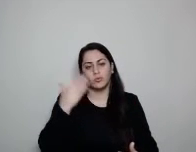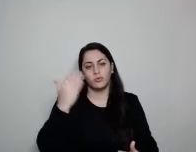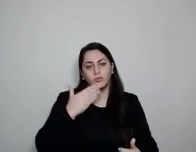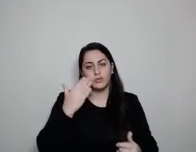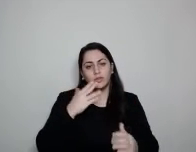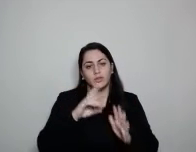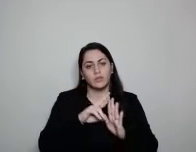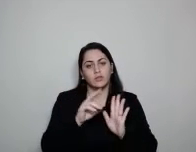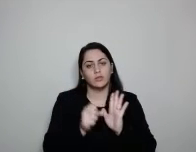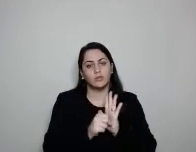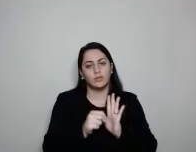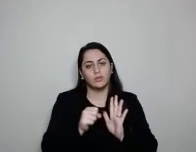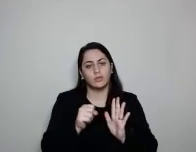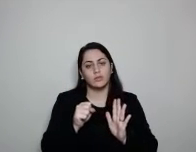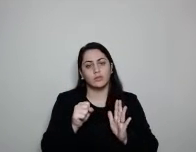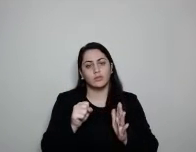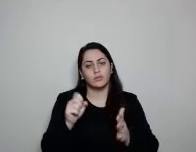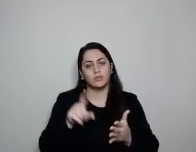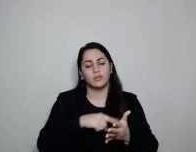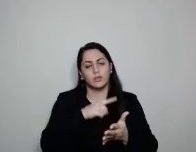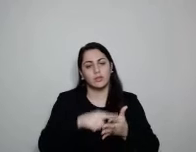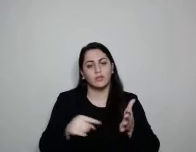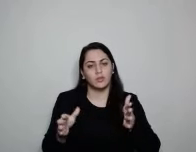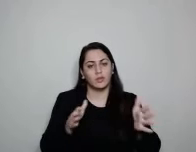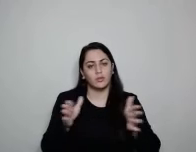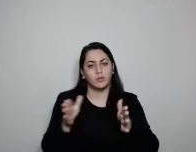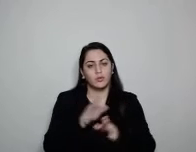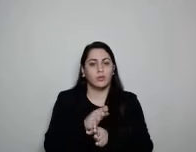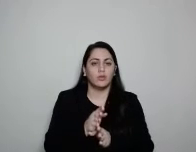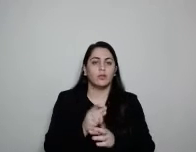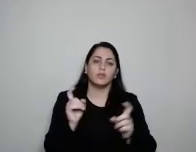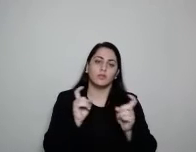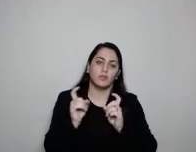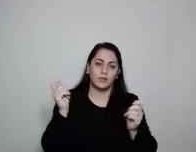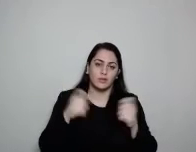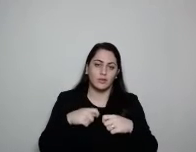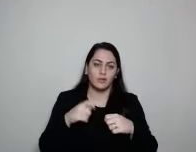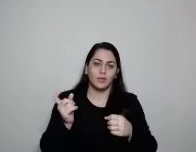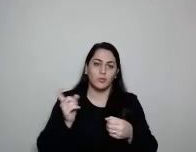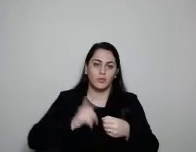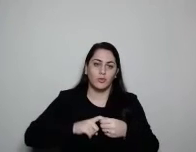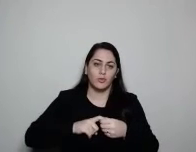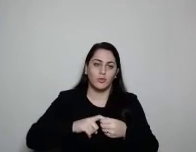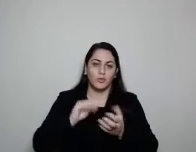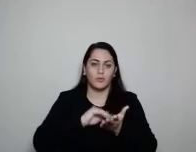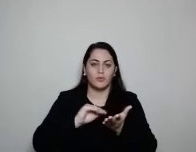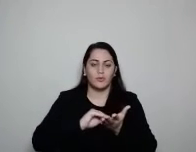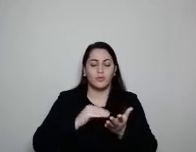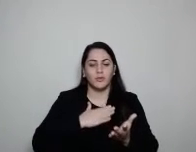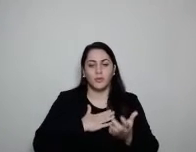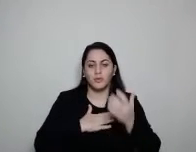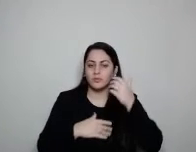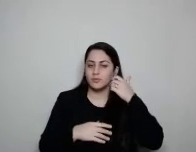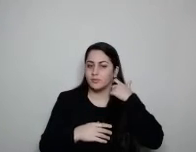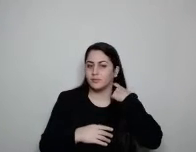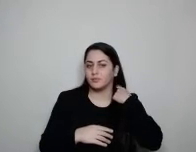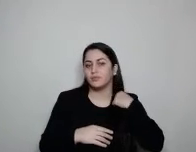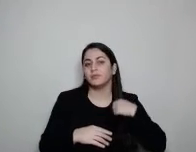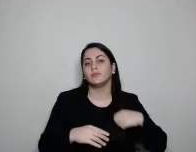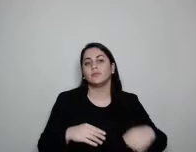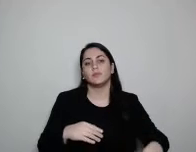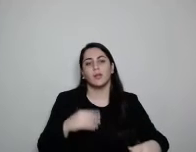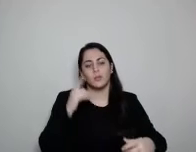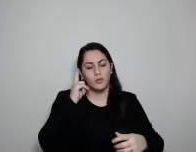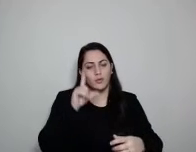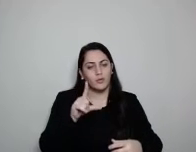híbrida da sessão, mas, enfim, deu tempo eu retornar aqui para o escritório e fazer, então, essas